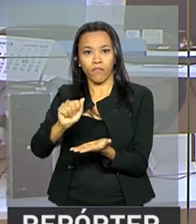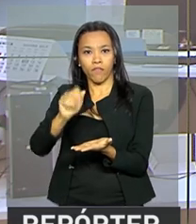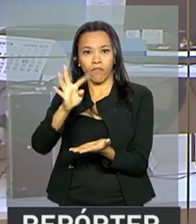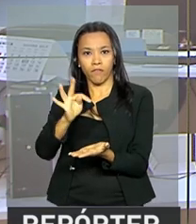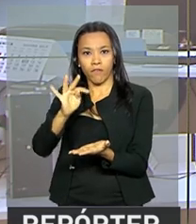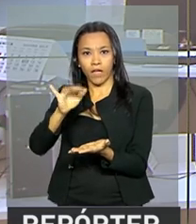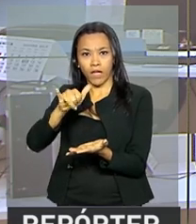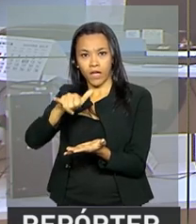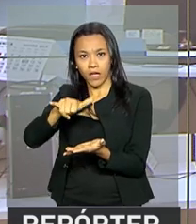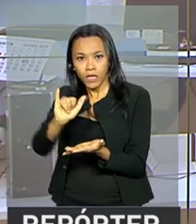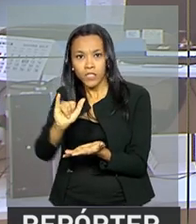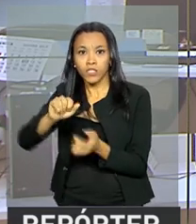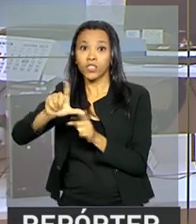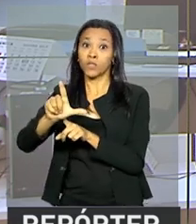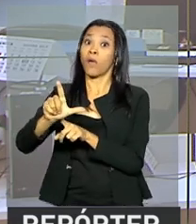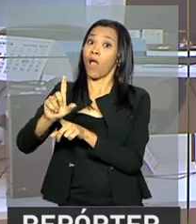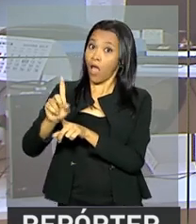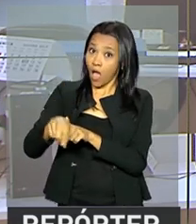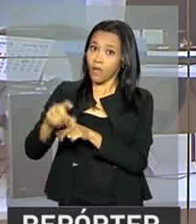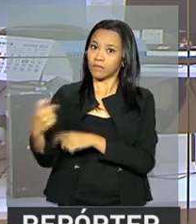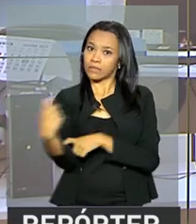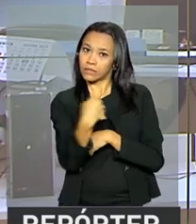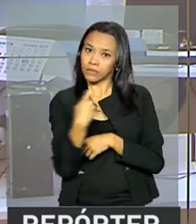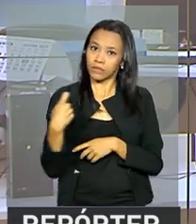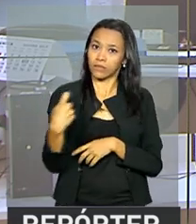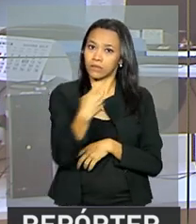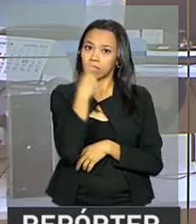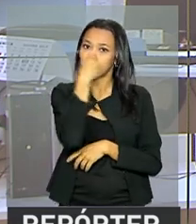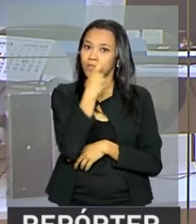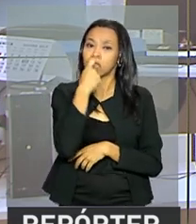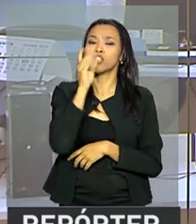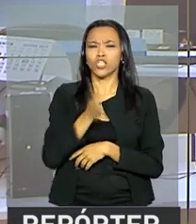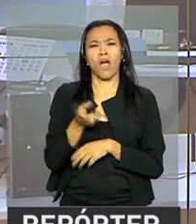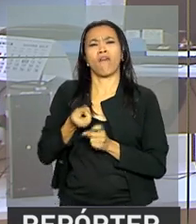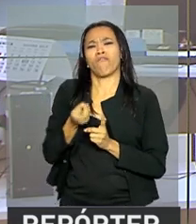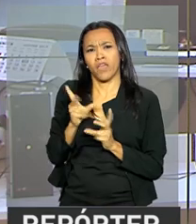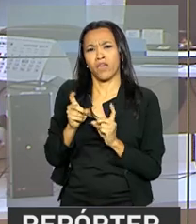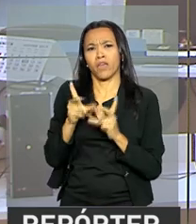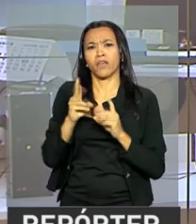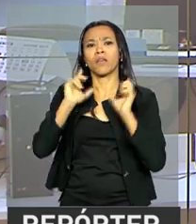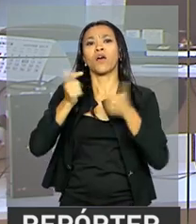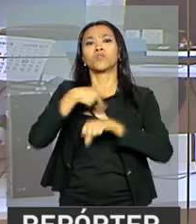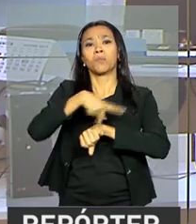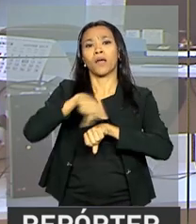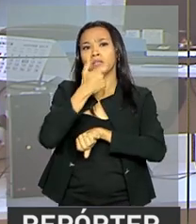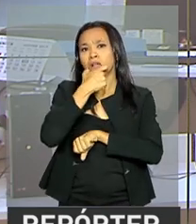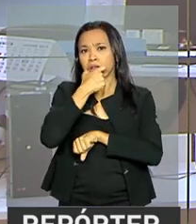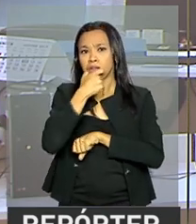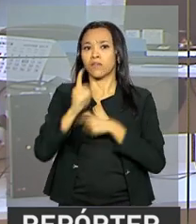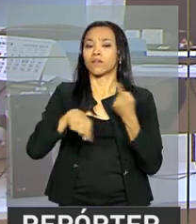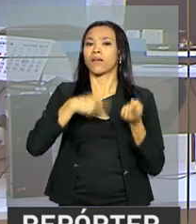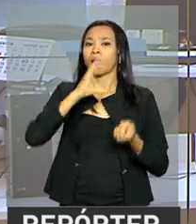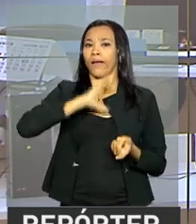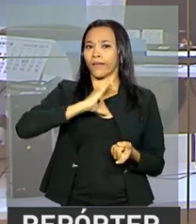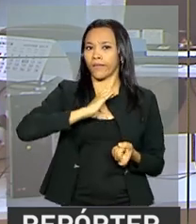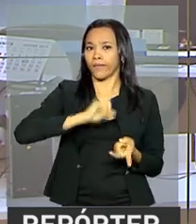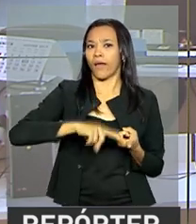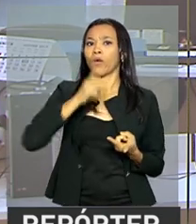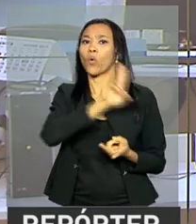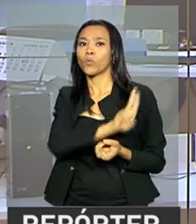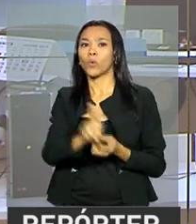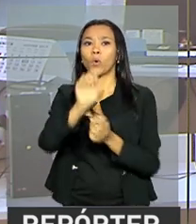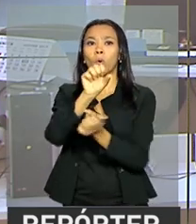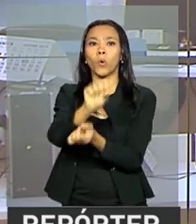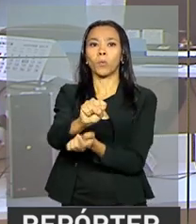o novo medicamento que vai ser fabricado no Reino Unido já é vendido em países europeus e no Canadá com o nome de